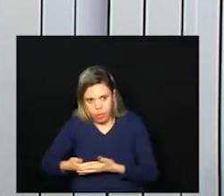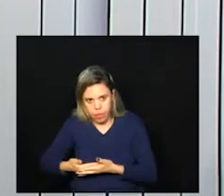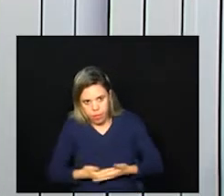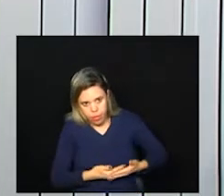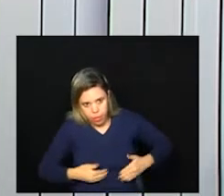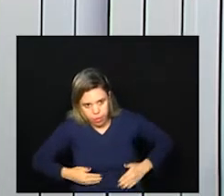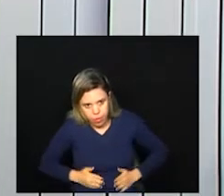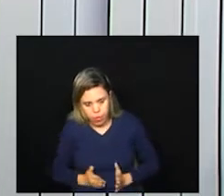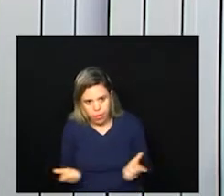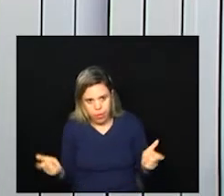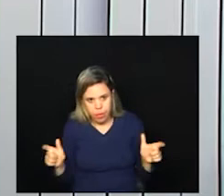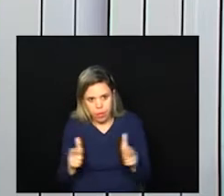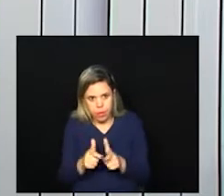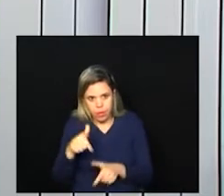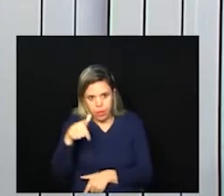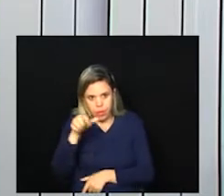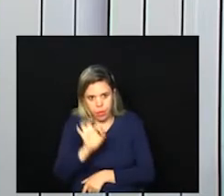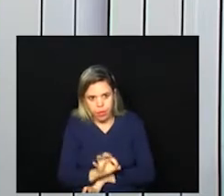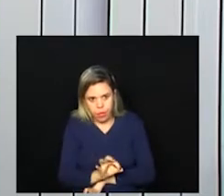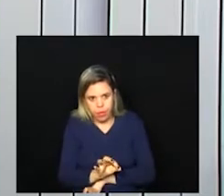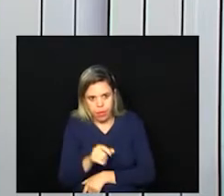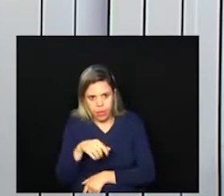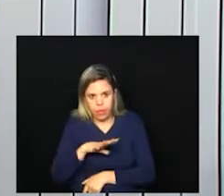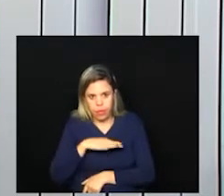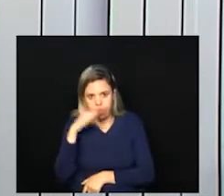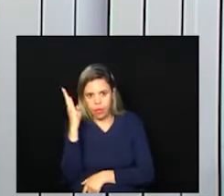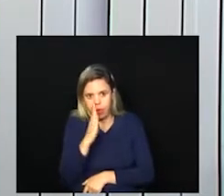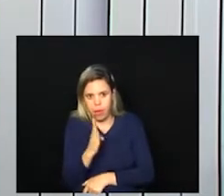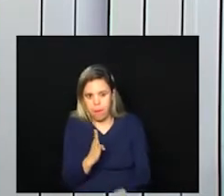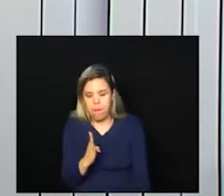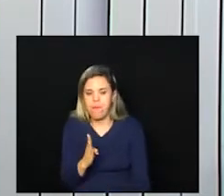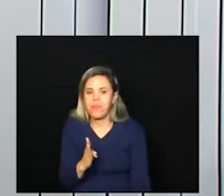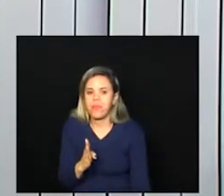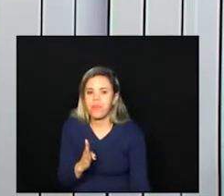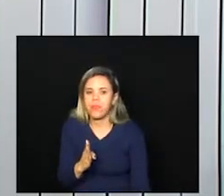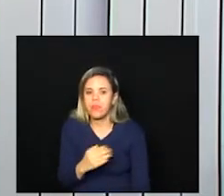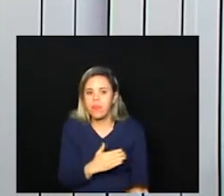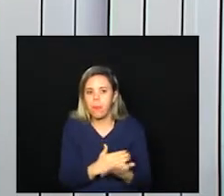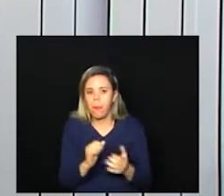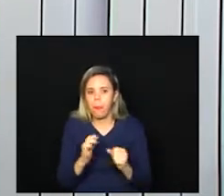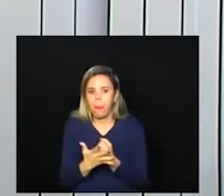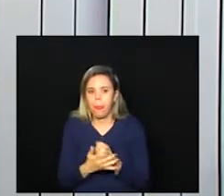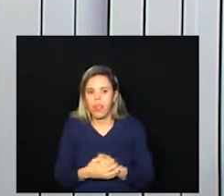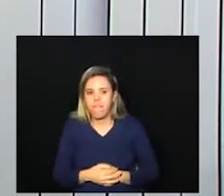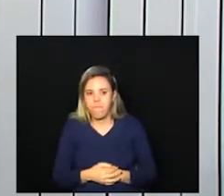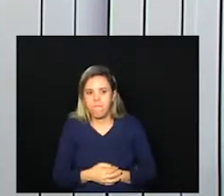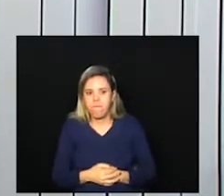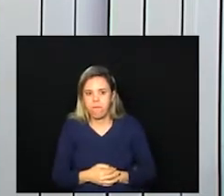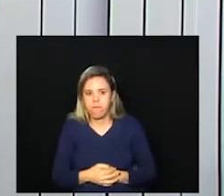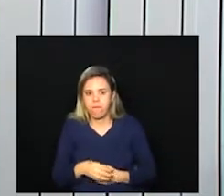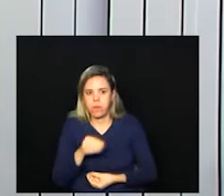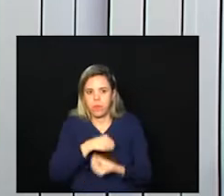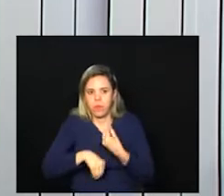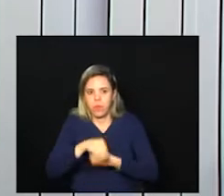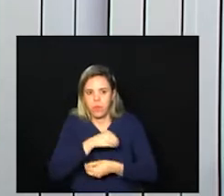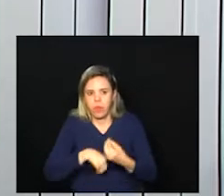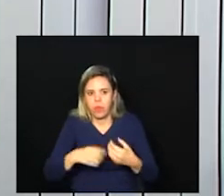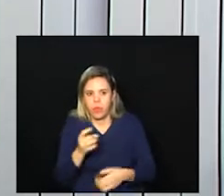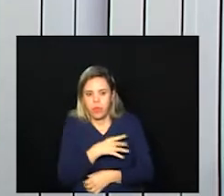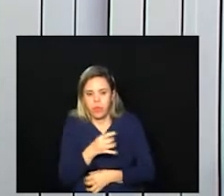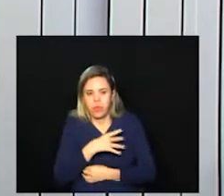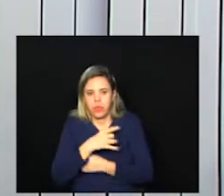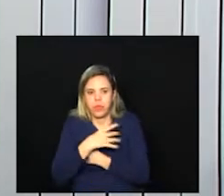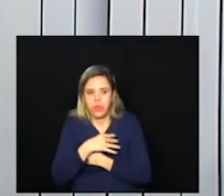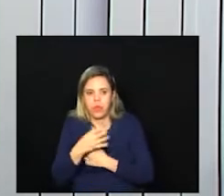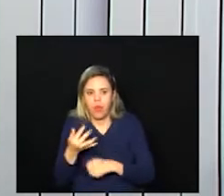caiu quase 7% aqui no Brasil desde o início da pandemia. Uma mistura de medo,